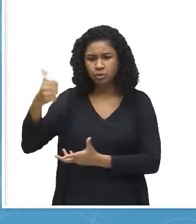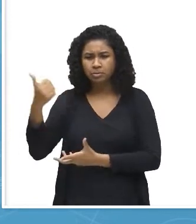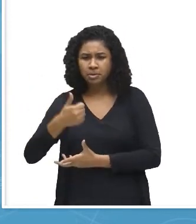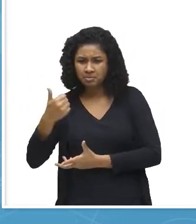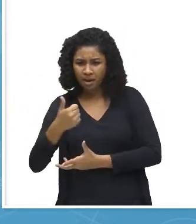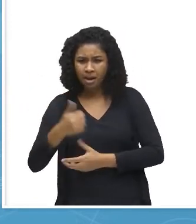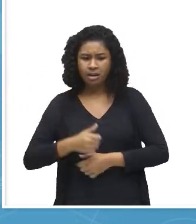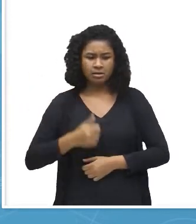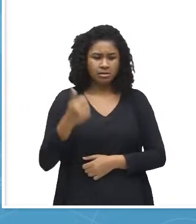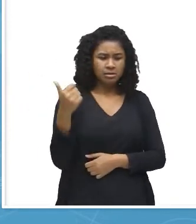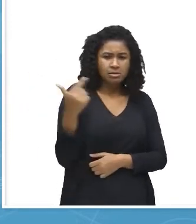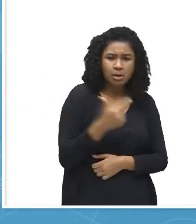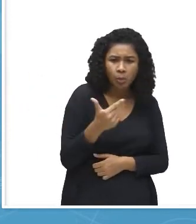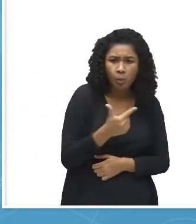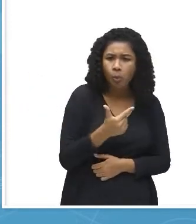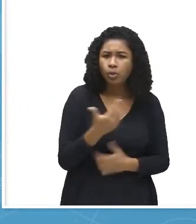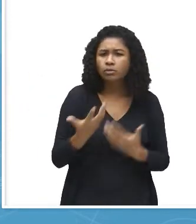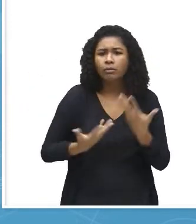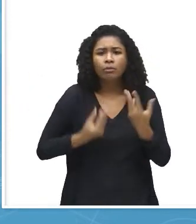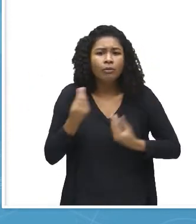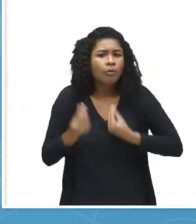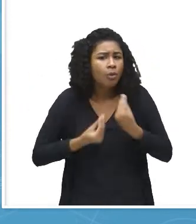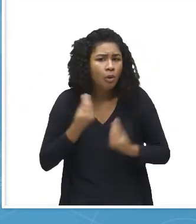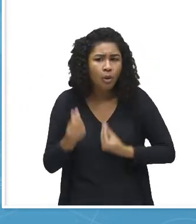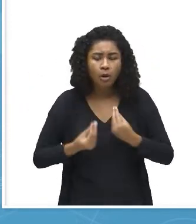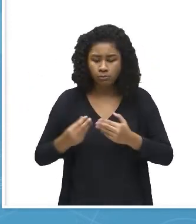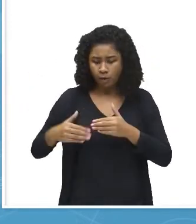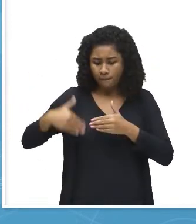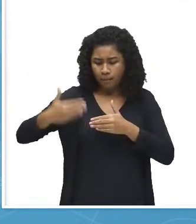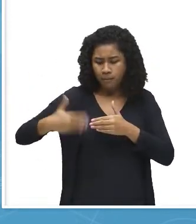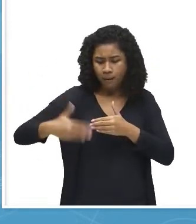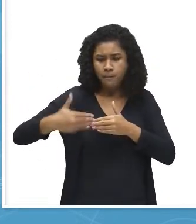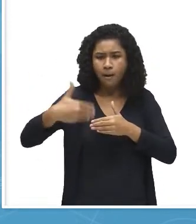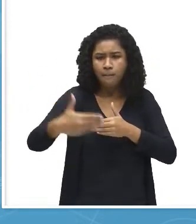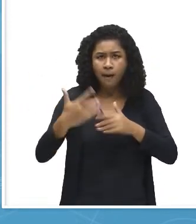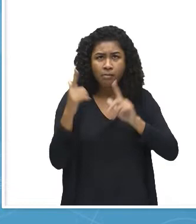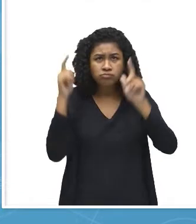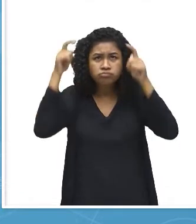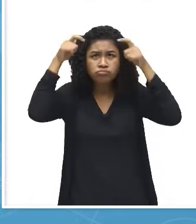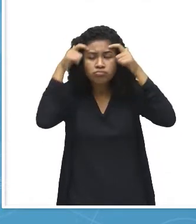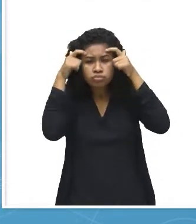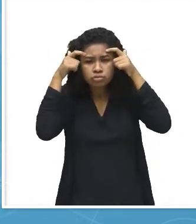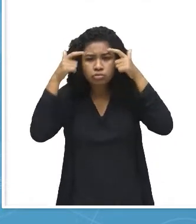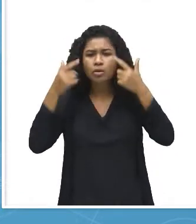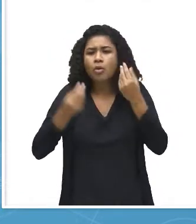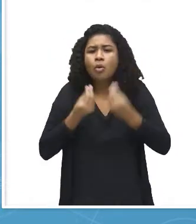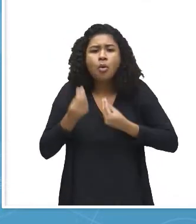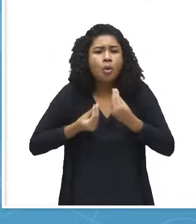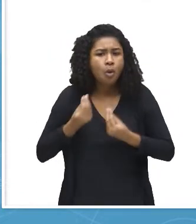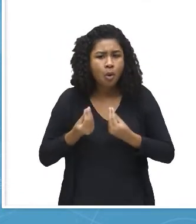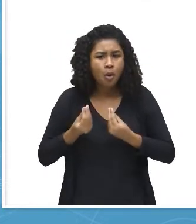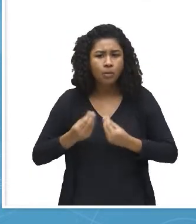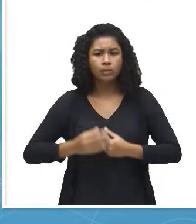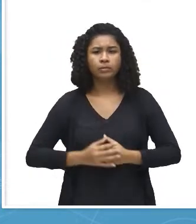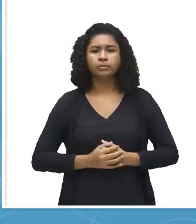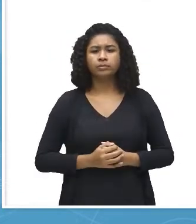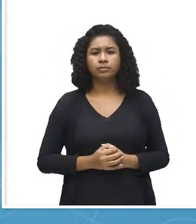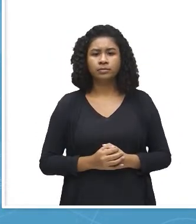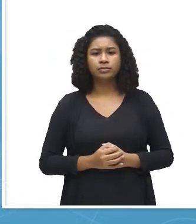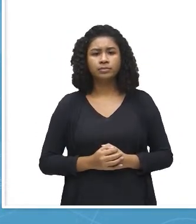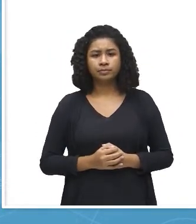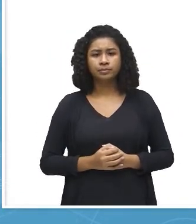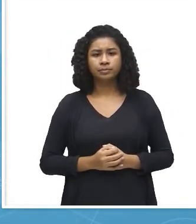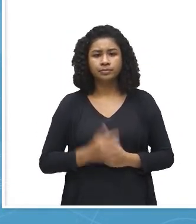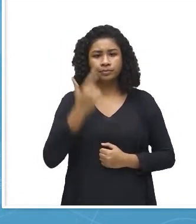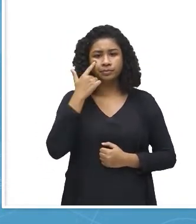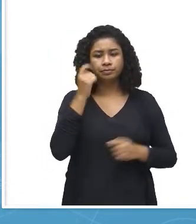que a gente tenha em mente como é que se deu esse processo de imperialismo e neocolonialismo. Vamos lá, gente, a primeira cartela